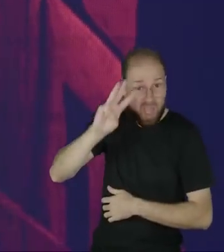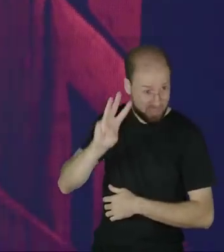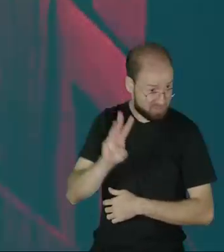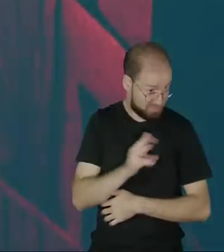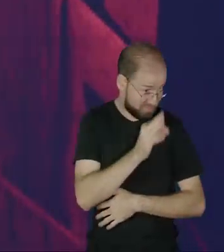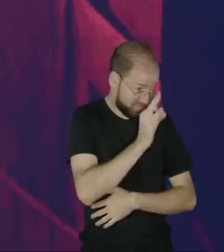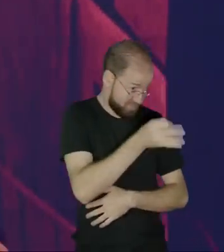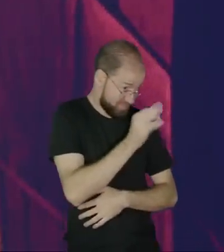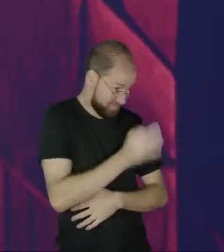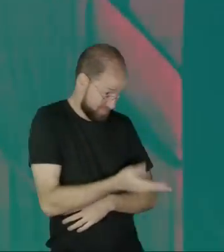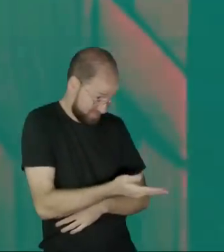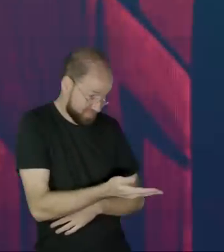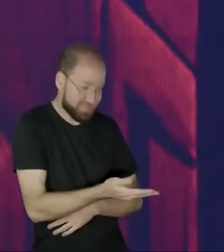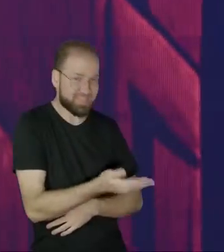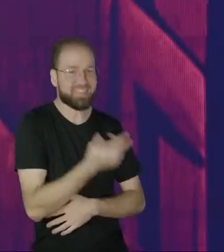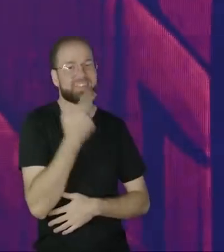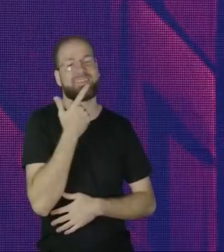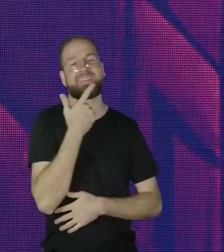é?